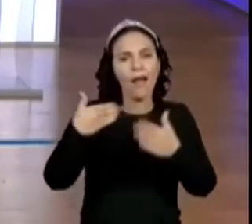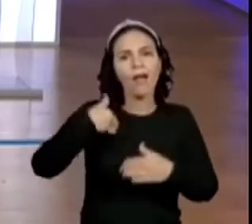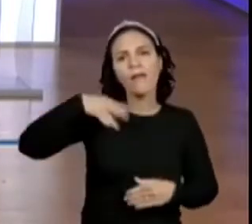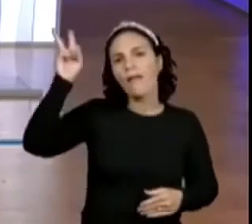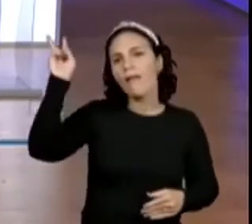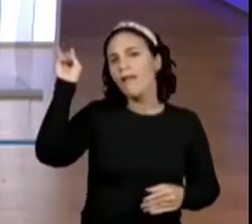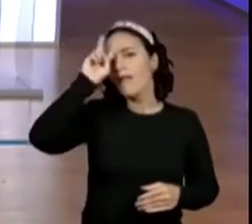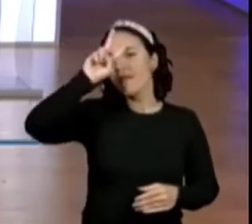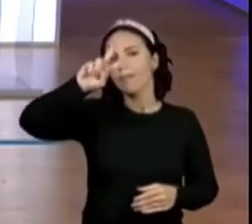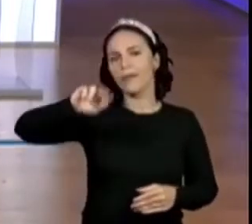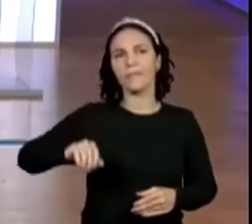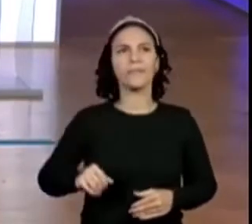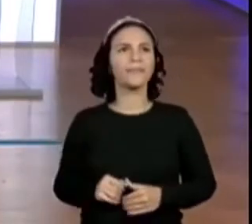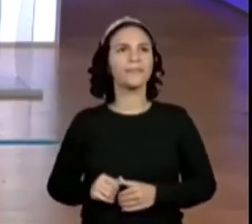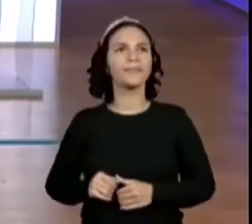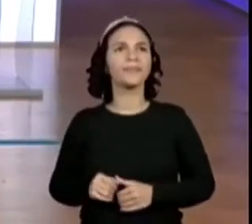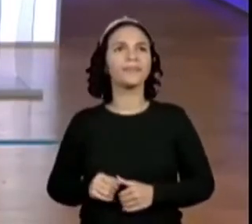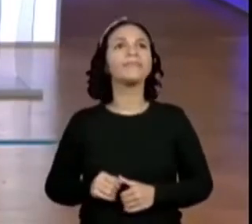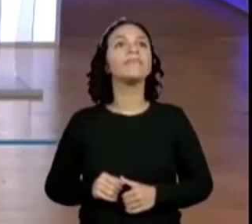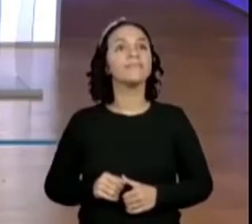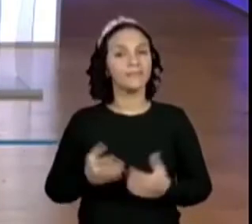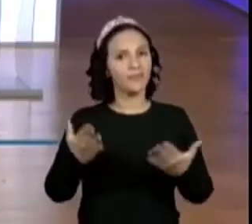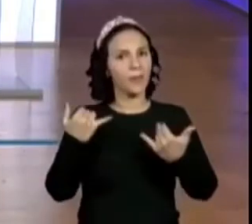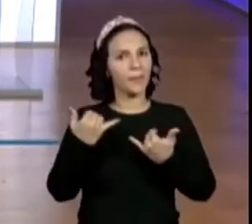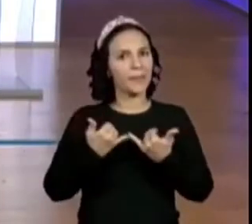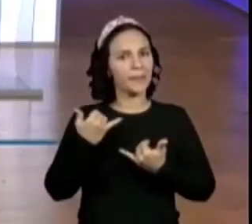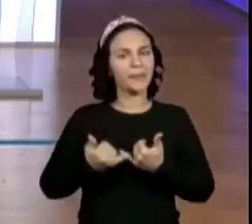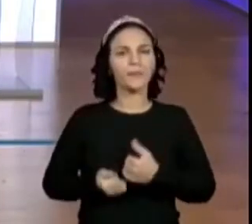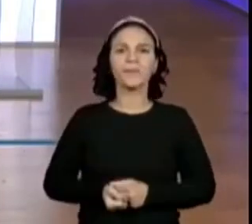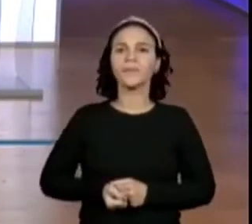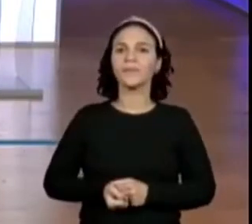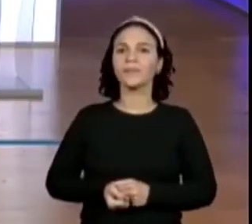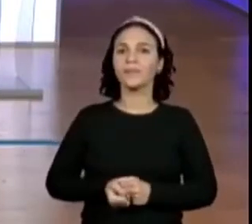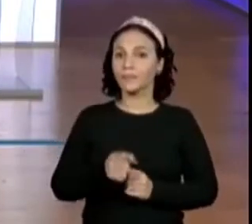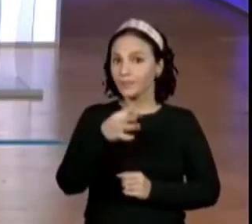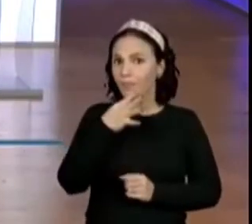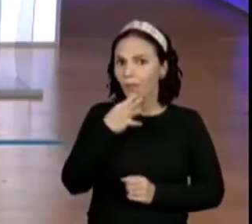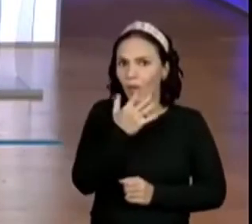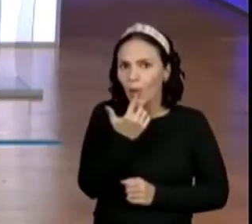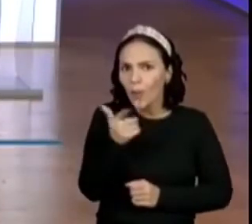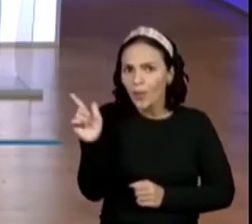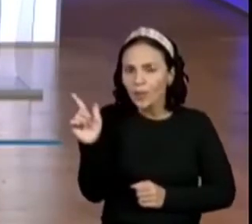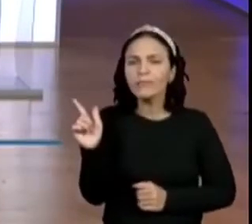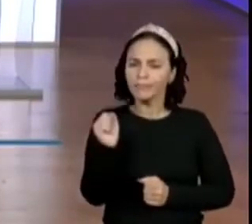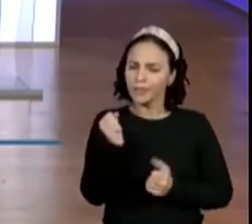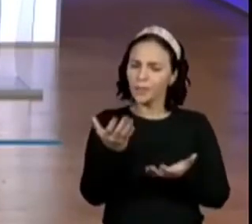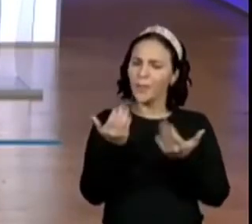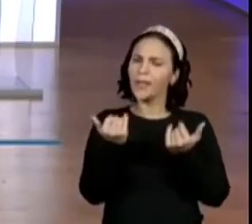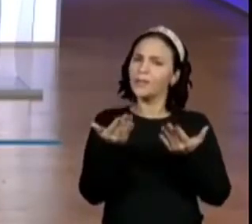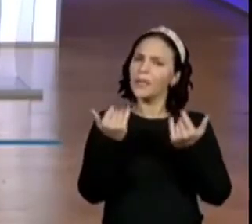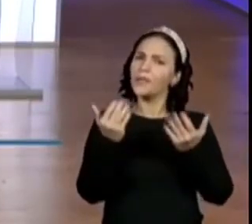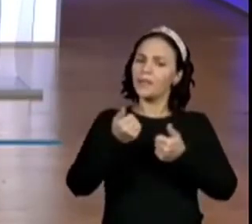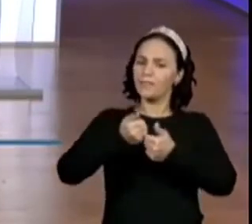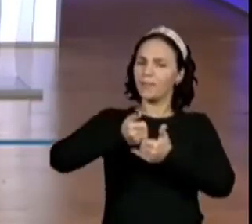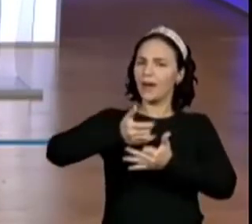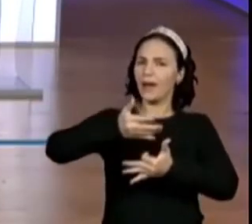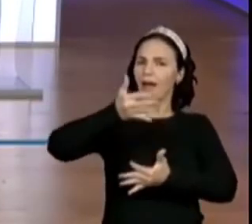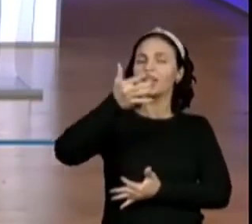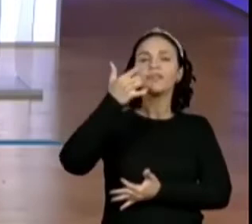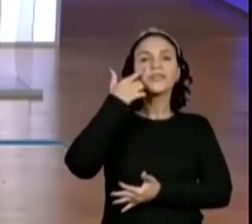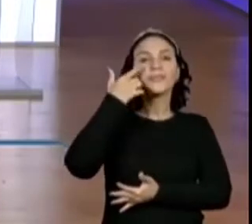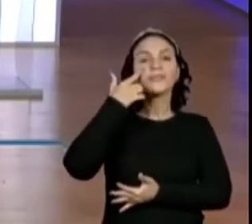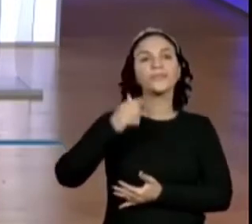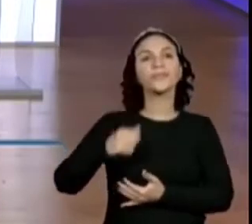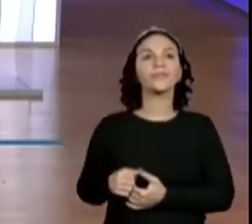outra versão. E a gente vai brincar disso. Sim, se vocês conhecem outra versão, vão mandando aí no chat pra gente.